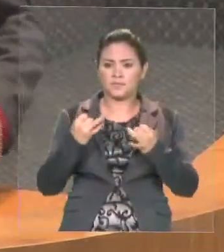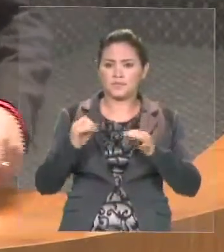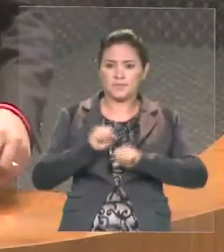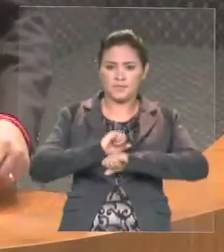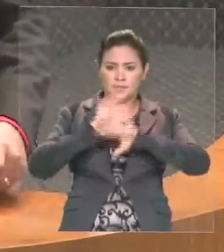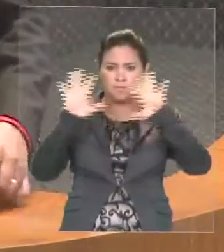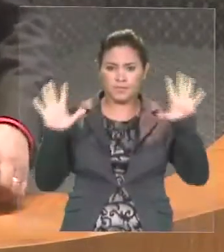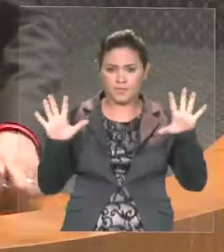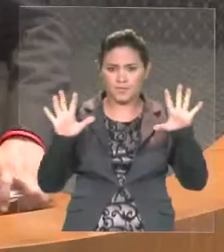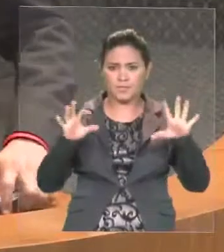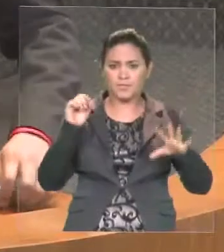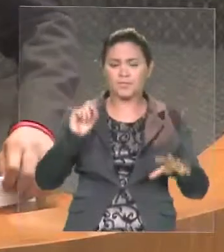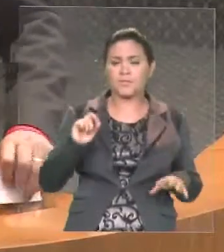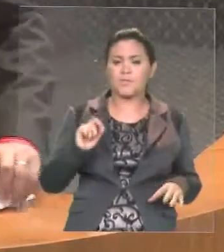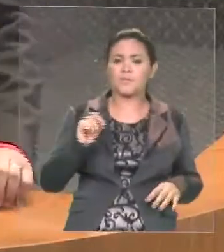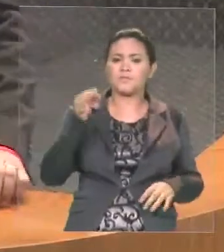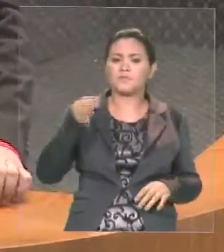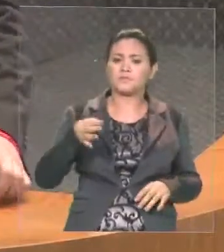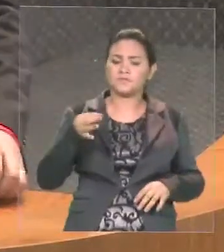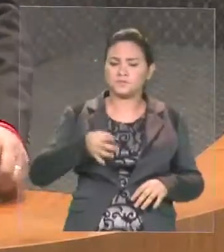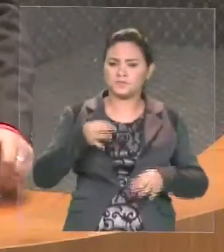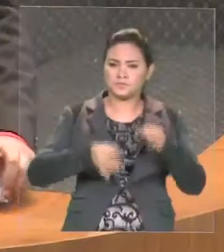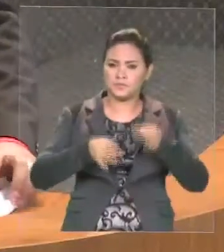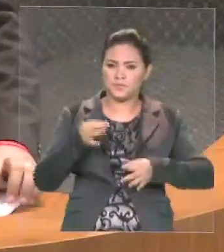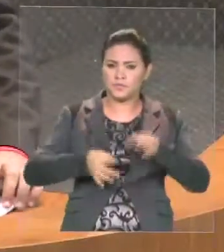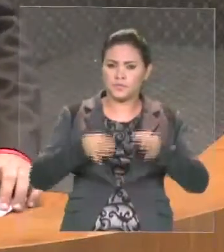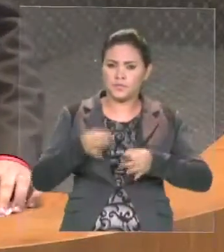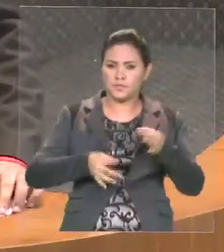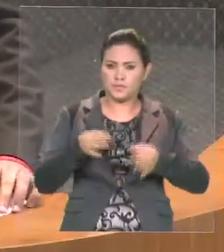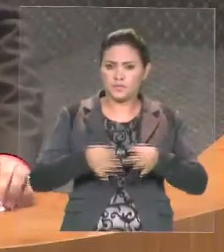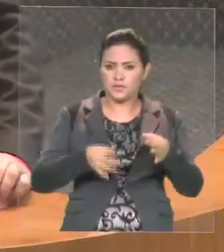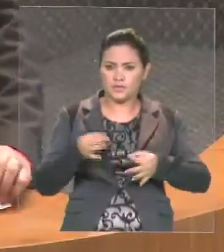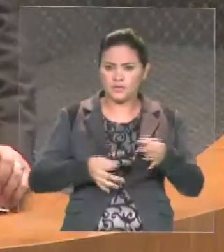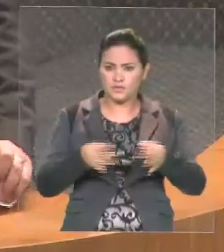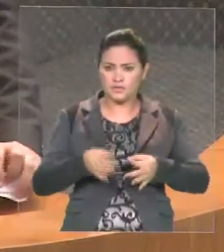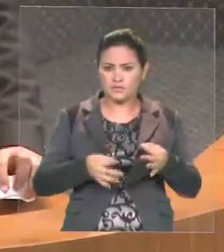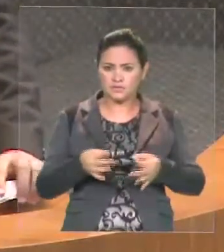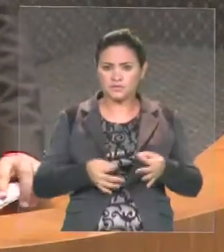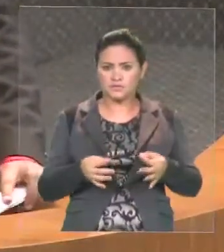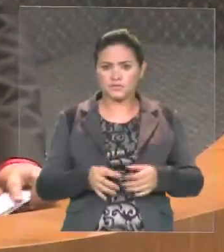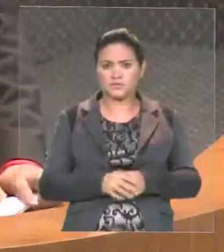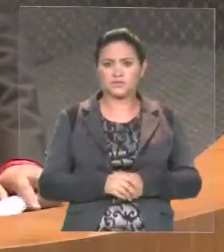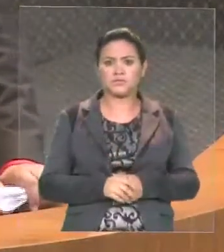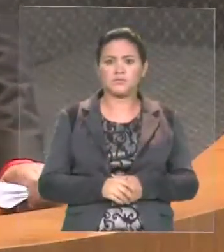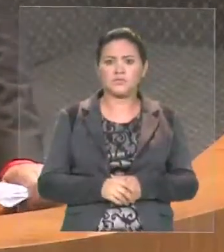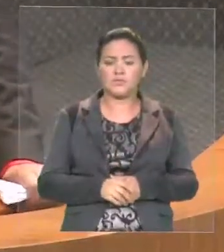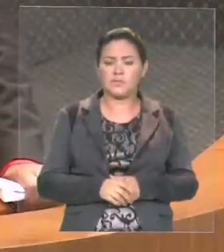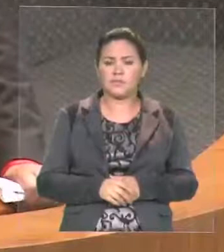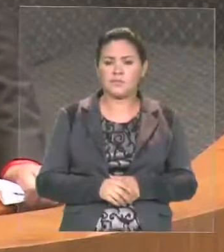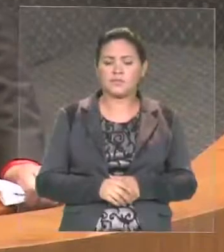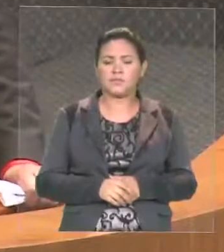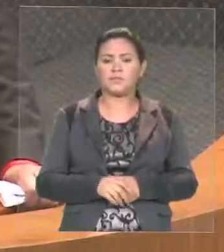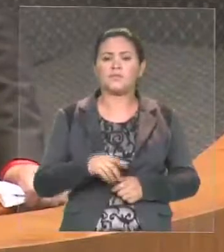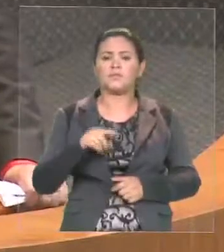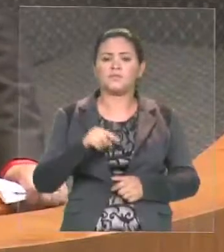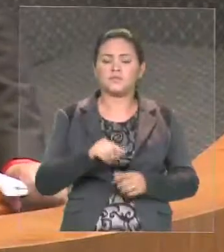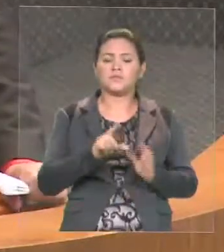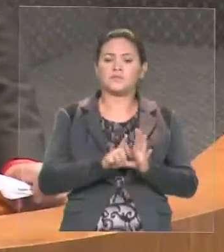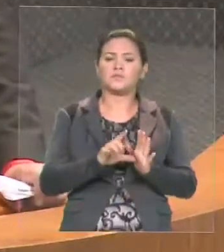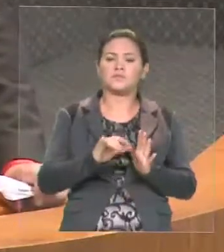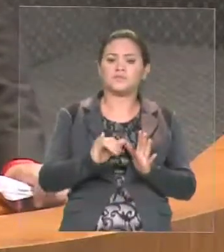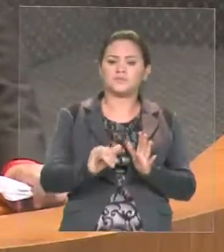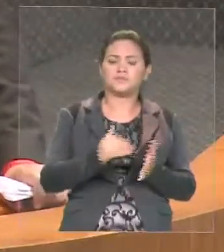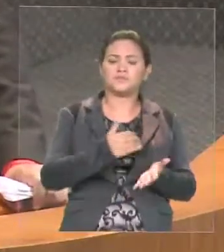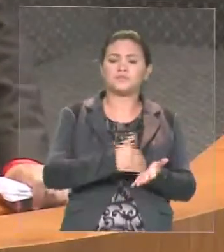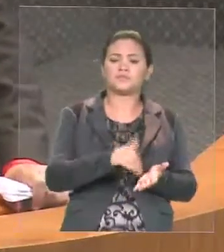a forma justa que está sendo feita, onde a própria regulamentação desta lei, a partir da